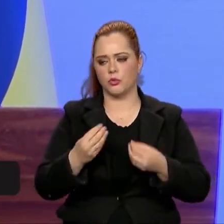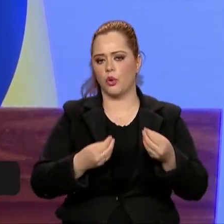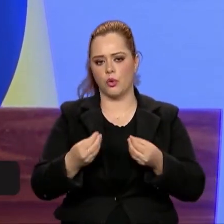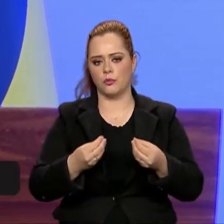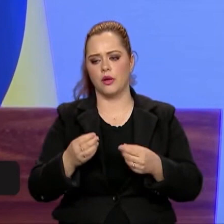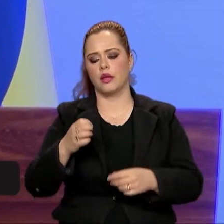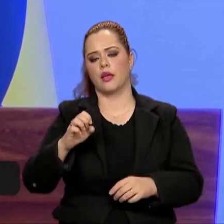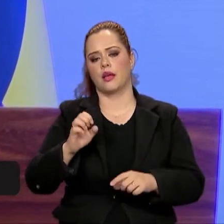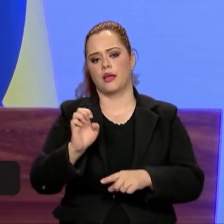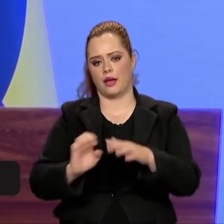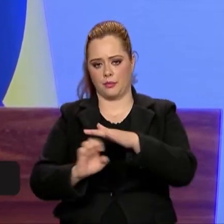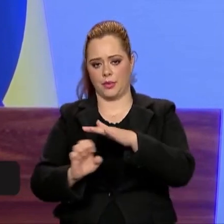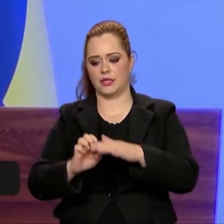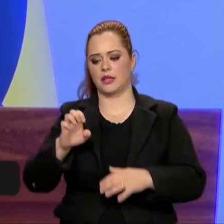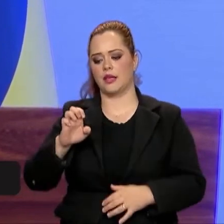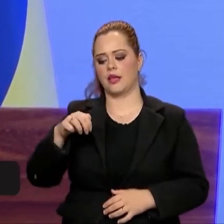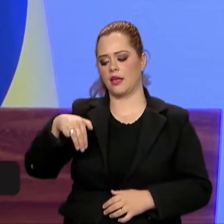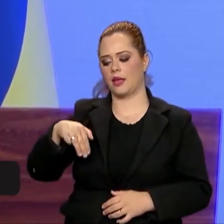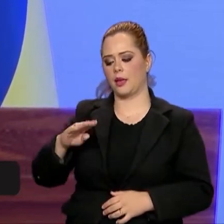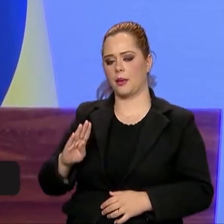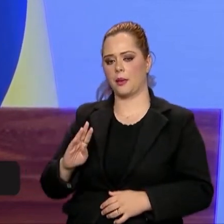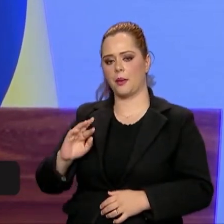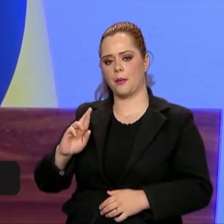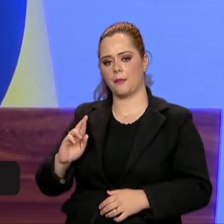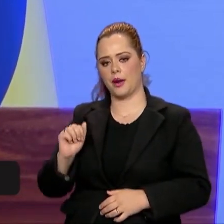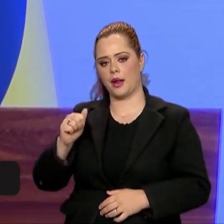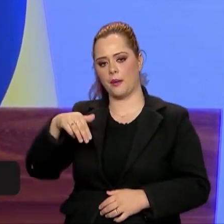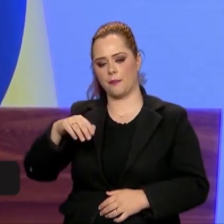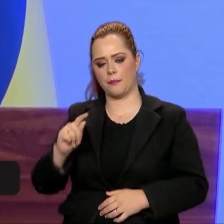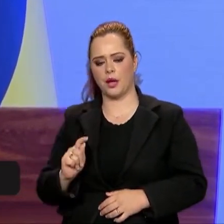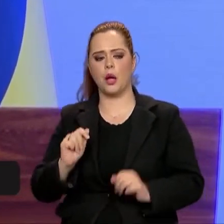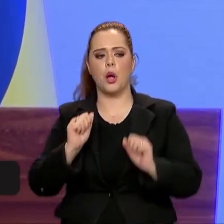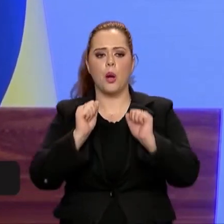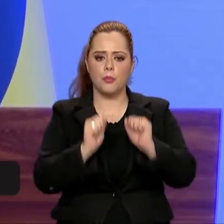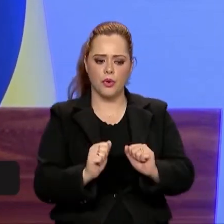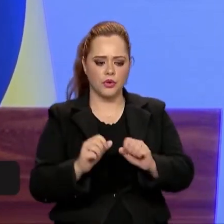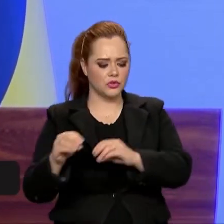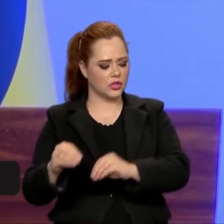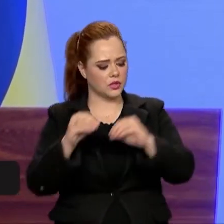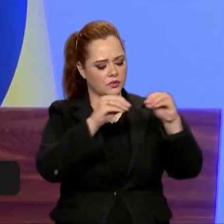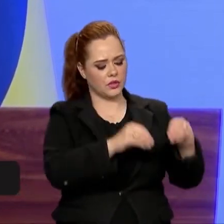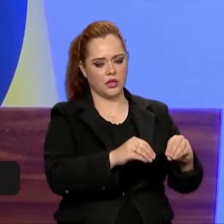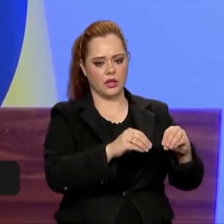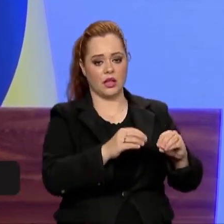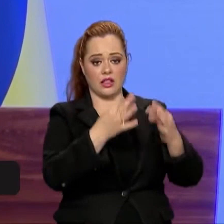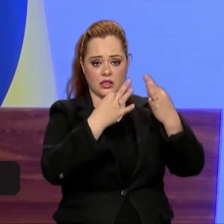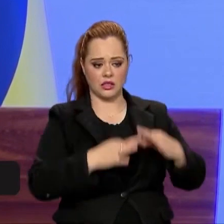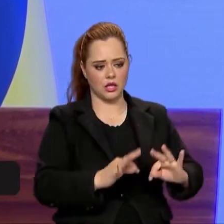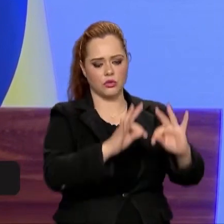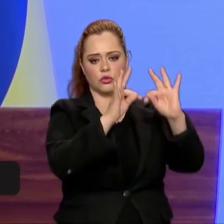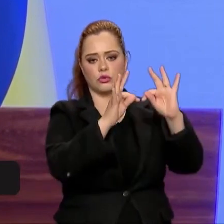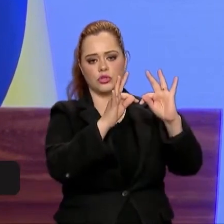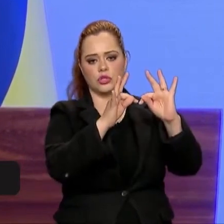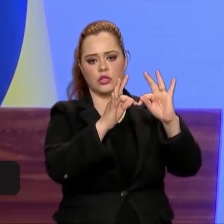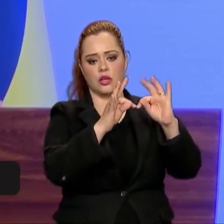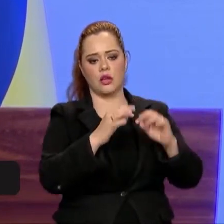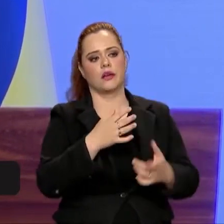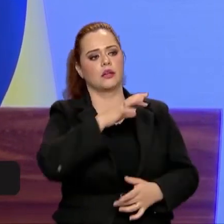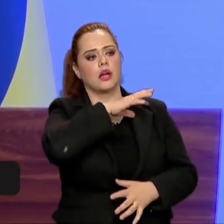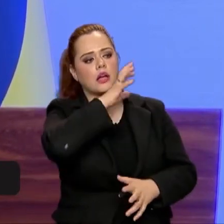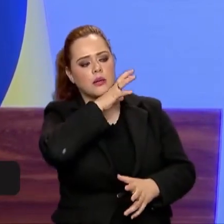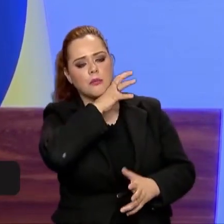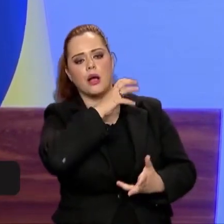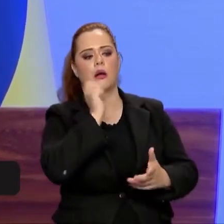Embrapa, que poderia transferir parte da sua tecnologia na produção e na criação de pequenos animais no